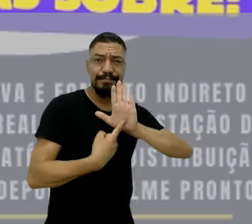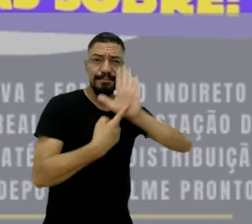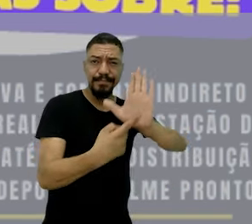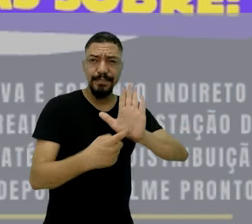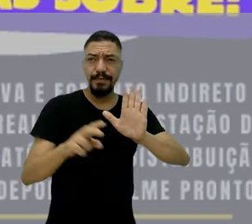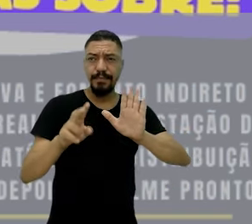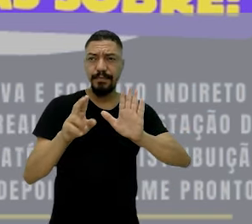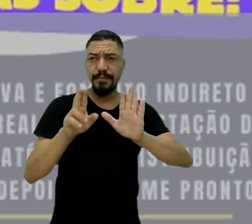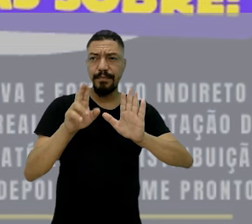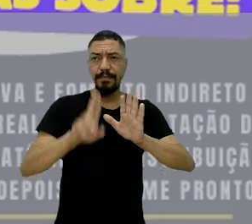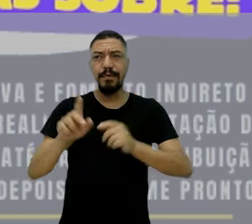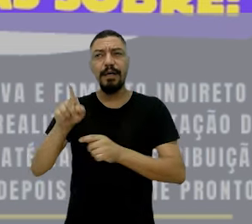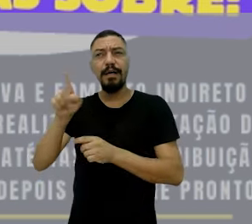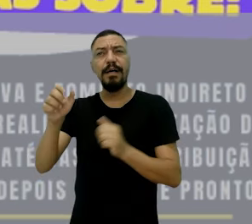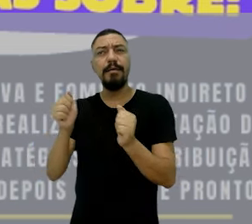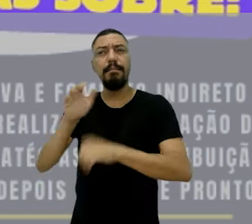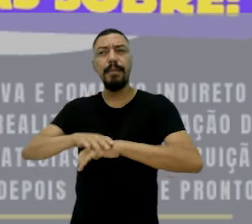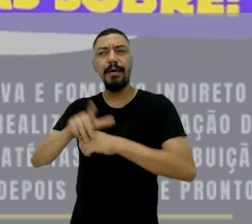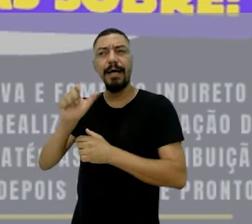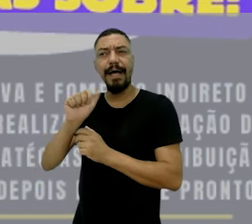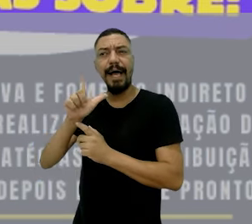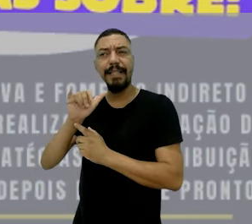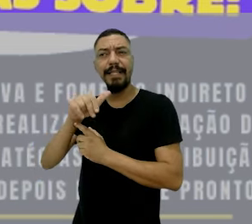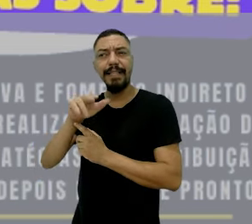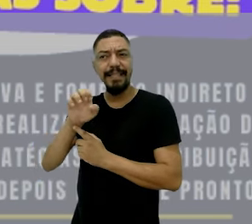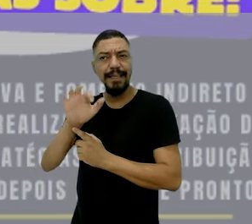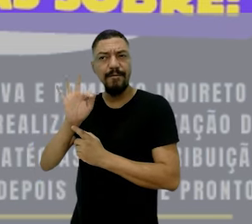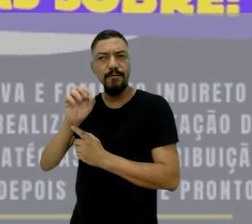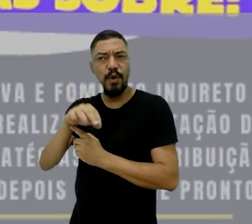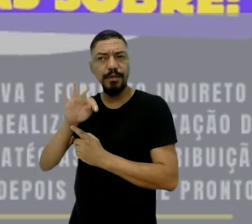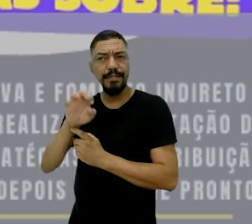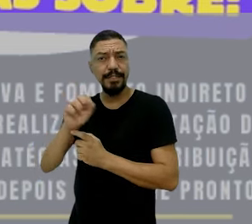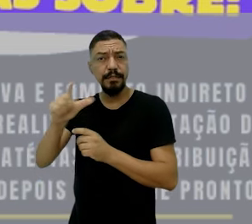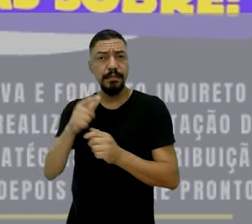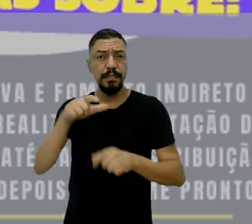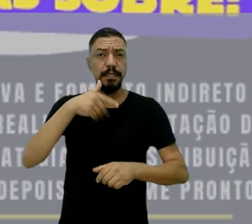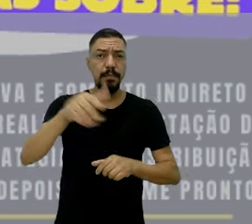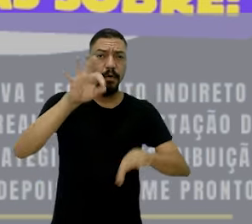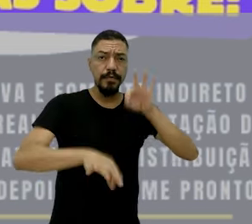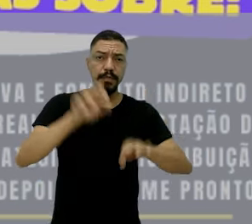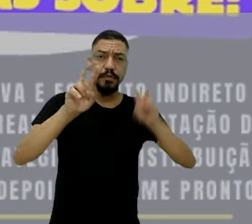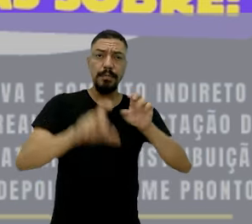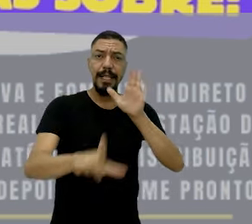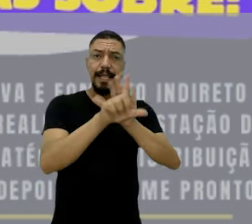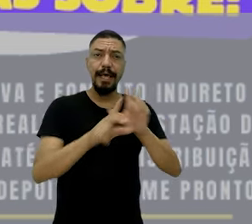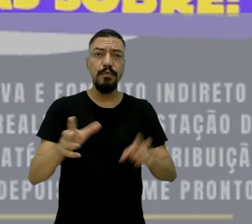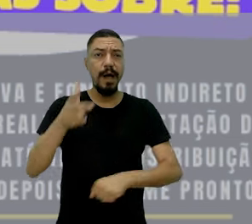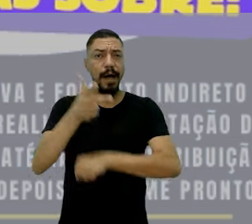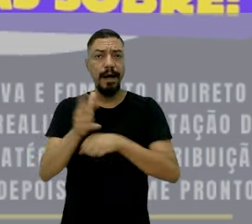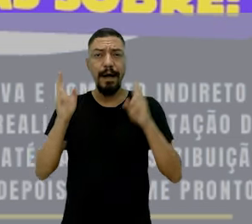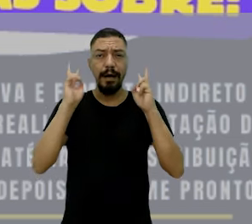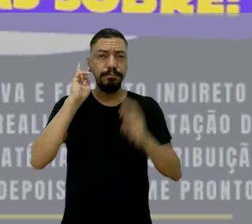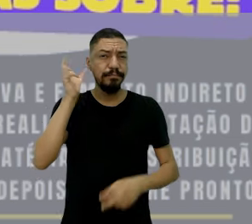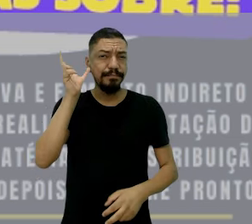Fontes. Depois, uma oficina sobre lei do audiovisual, fomento indireto, lei do audiovisual. Uma de prestação de